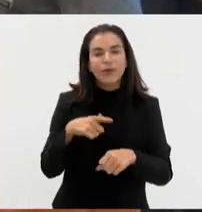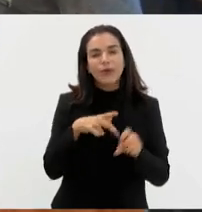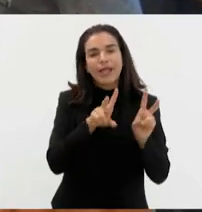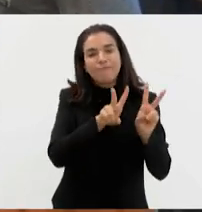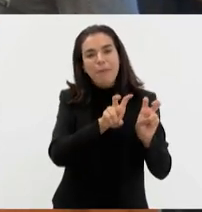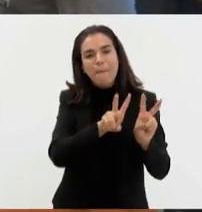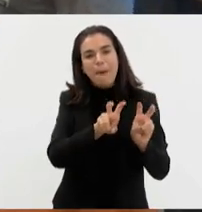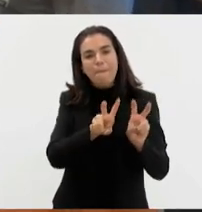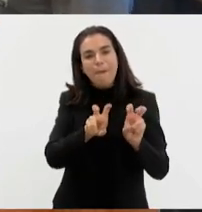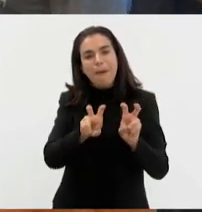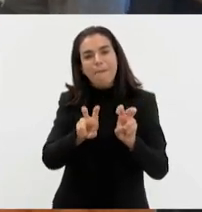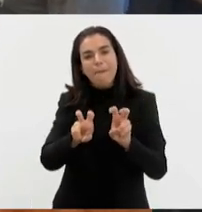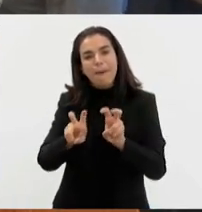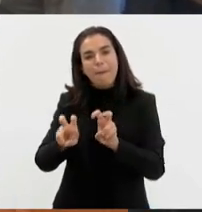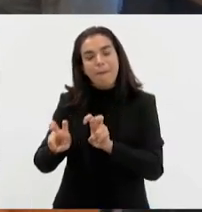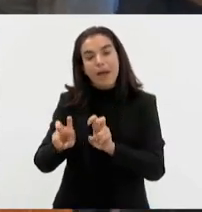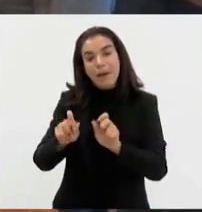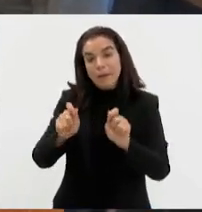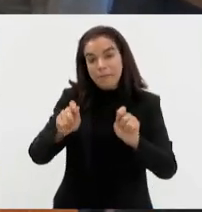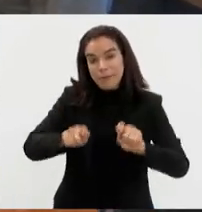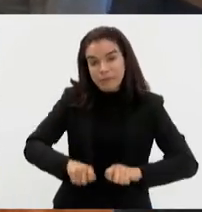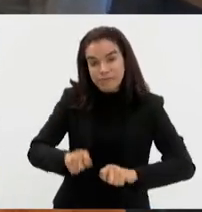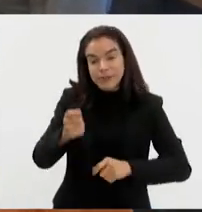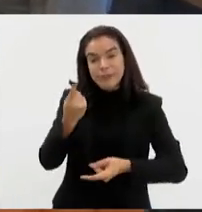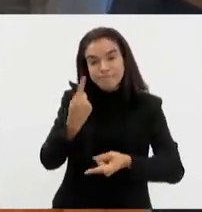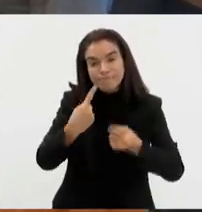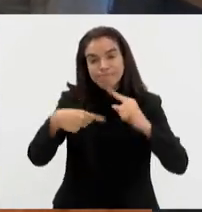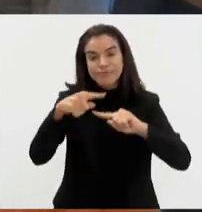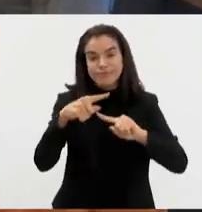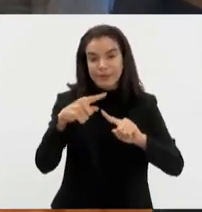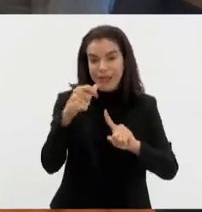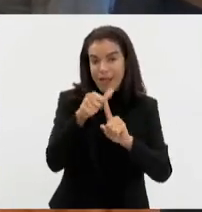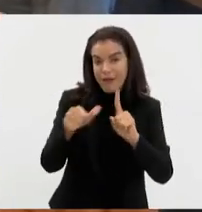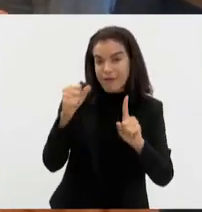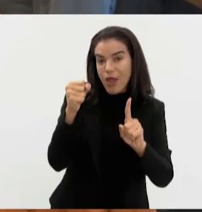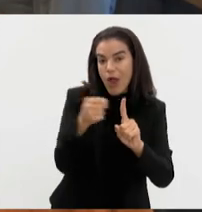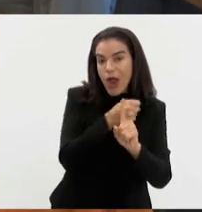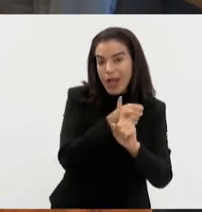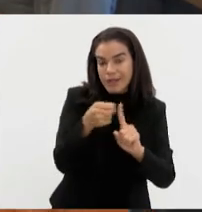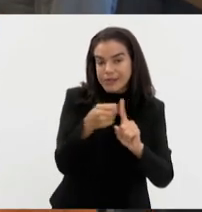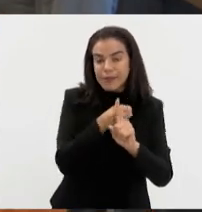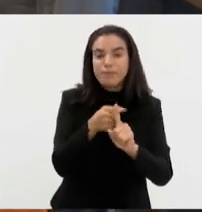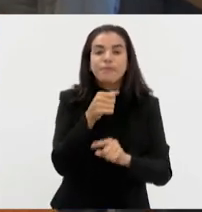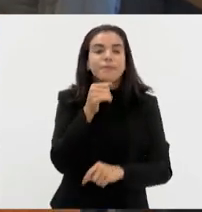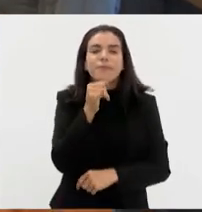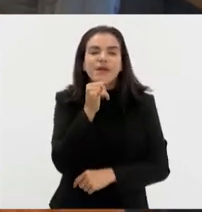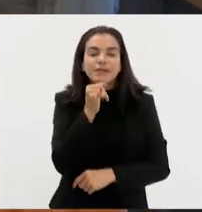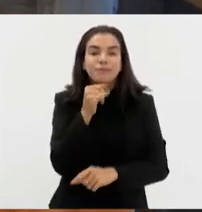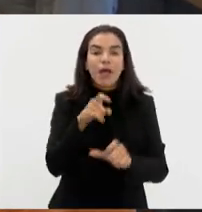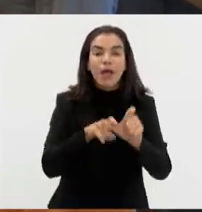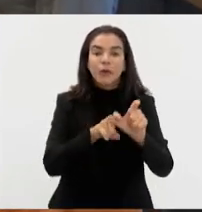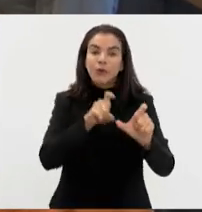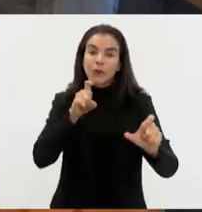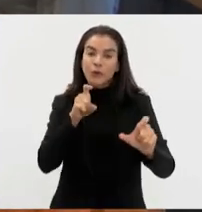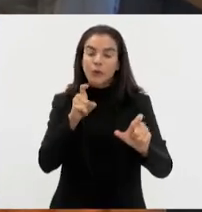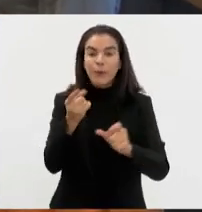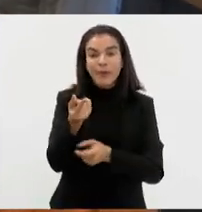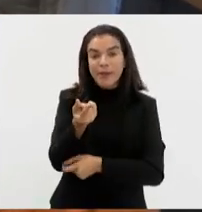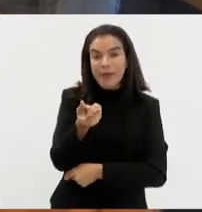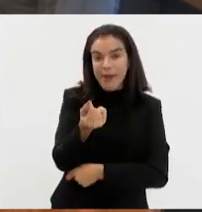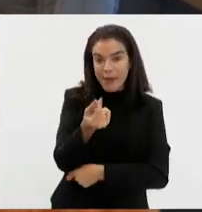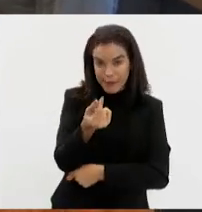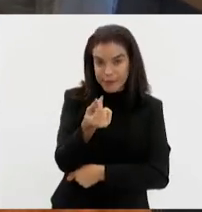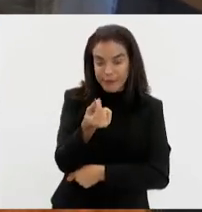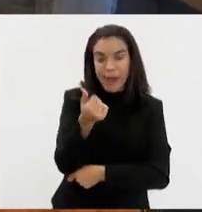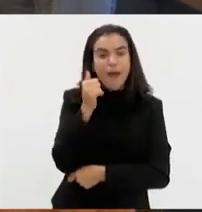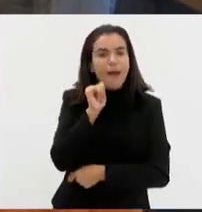que perpassam a possibilidade de superação da violência contra a mulher. Por exemplo, a autonomia econômica desta mulher. Essa mulher